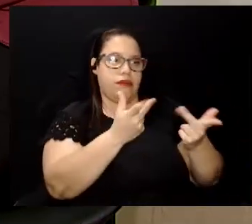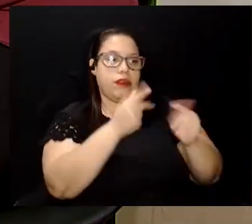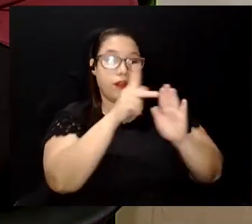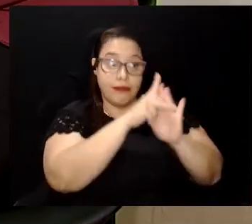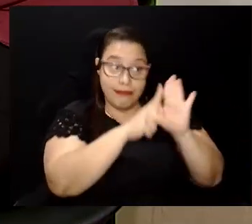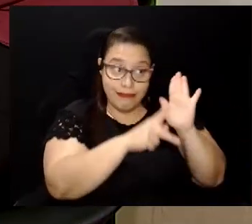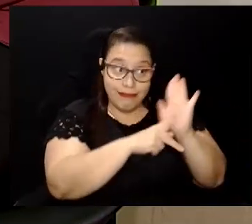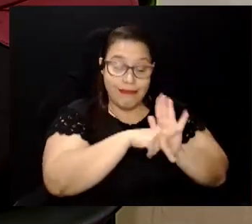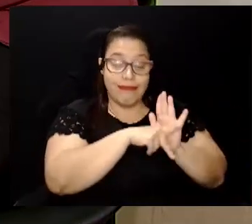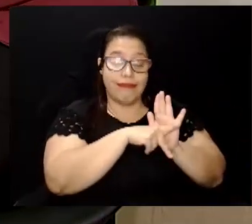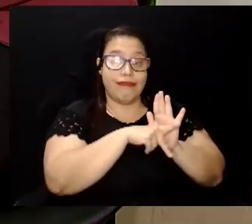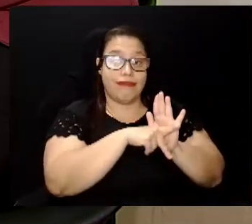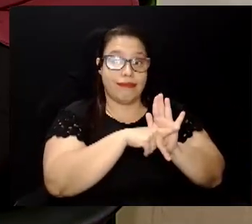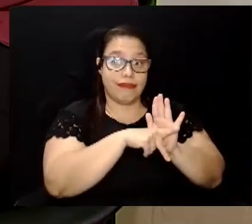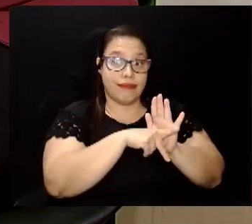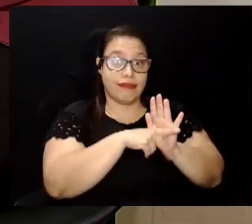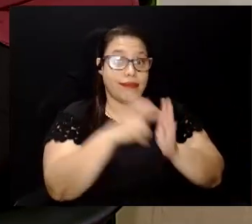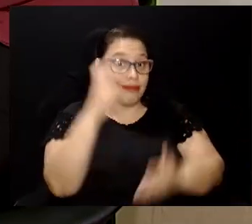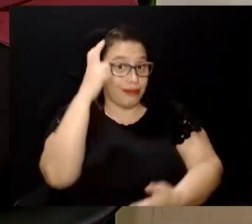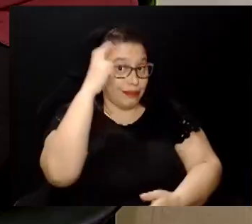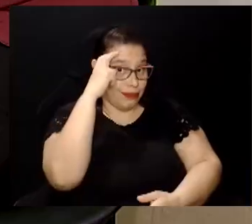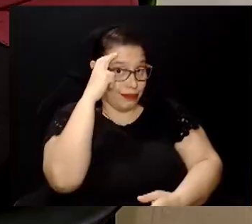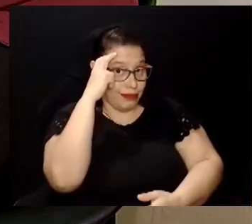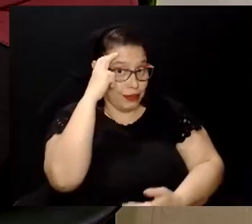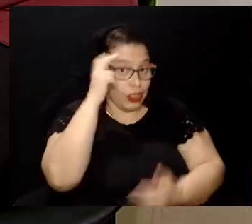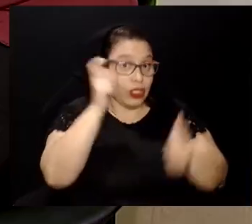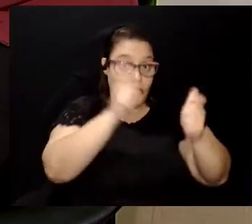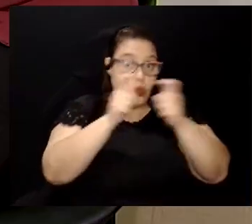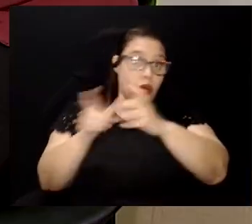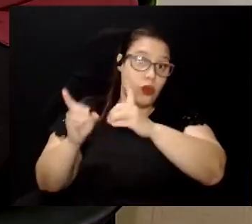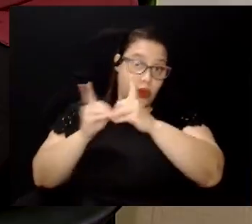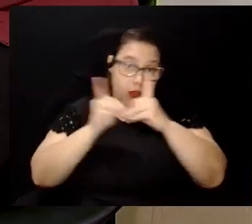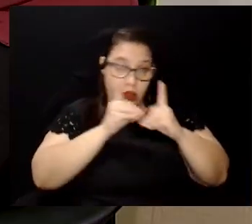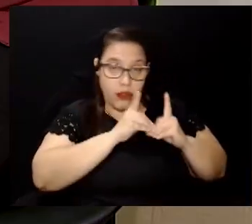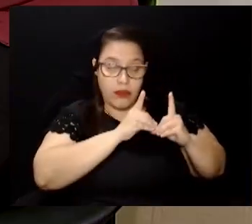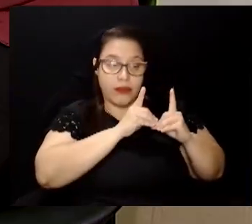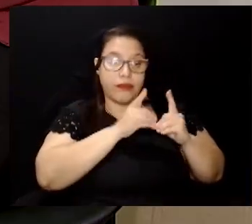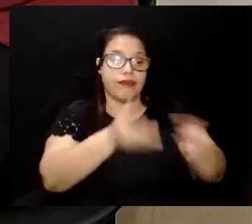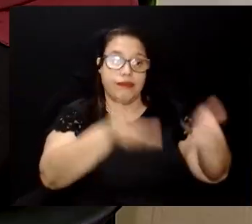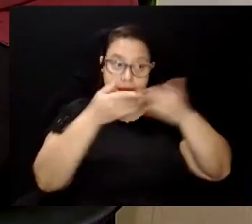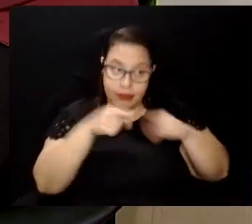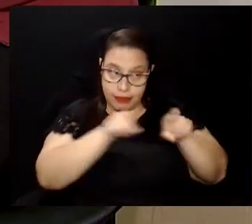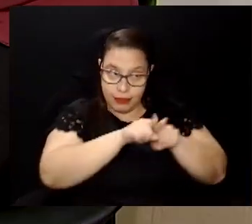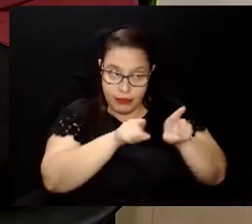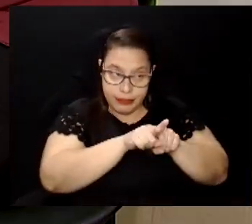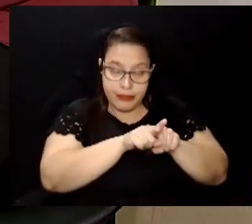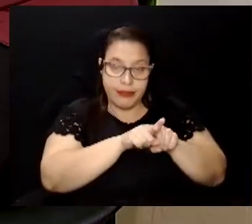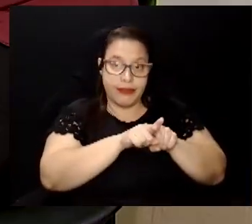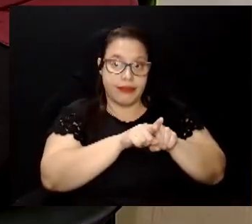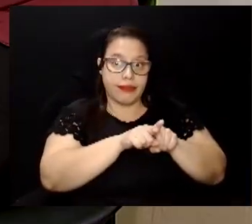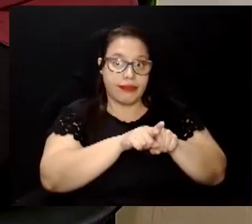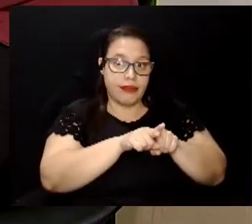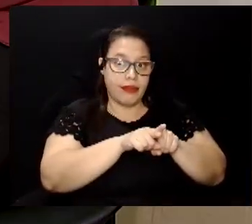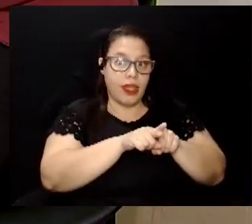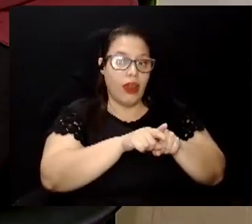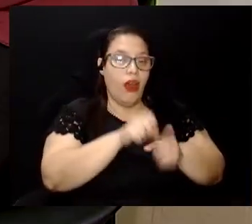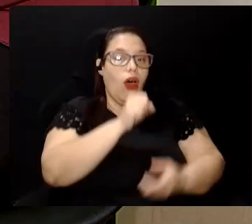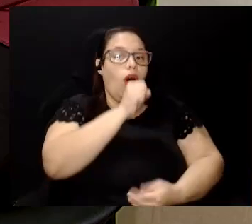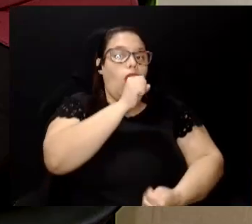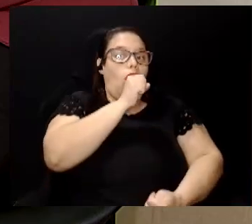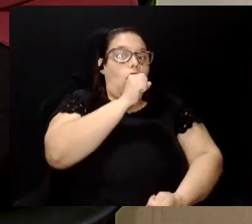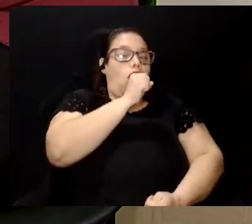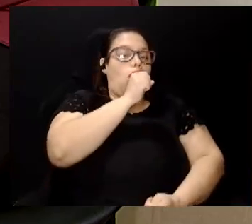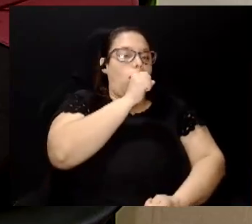a cultura para os atendidos, traz também essa inserção à sociedade de